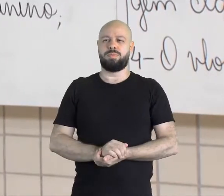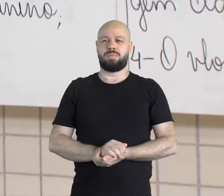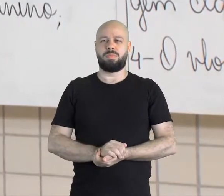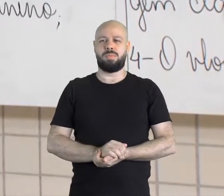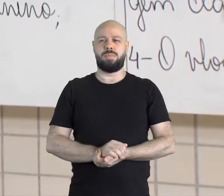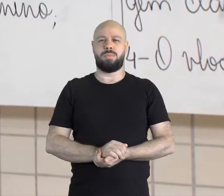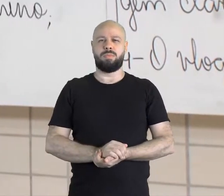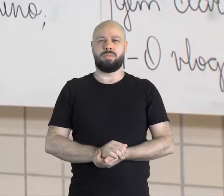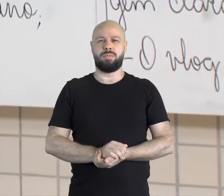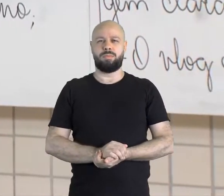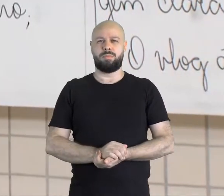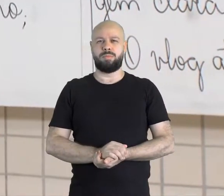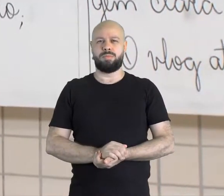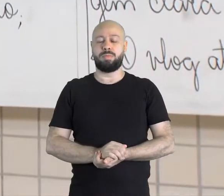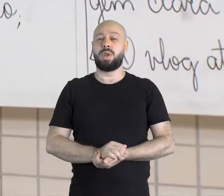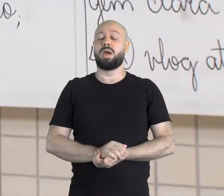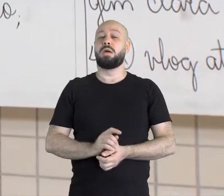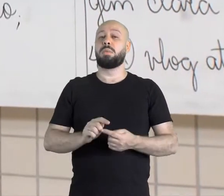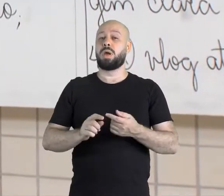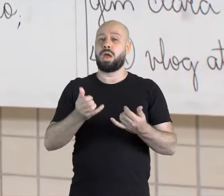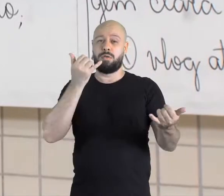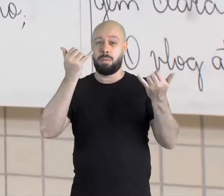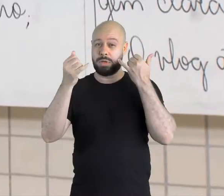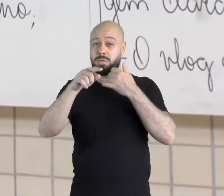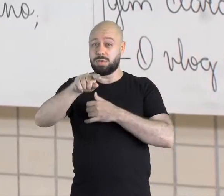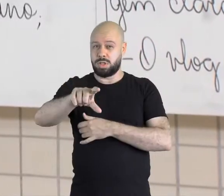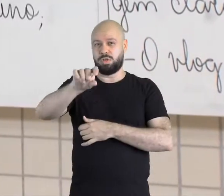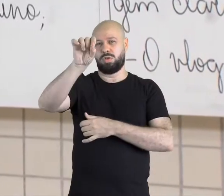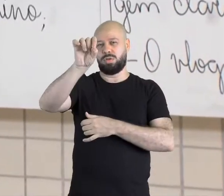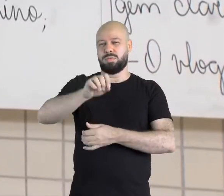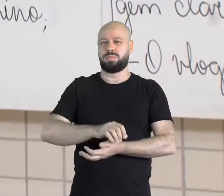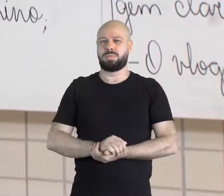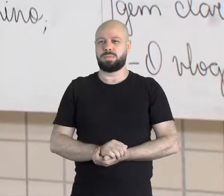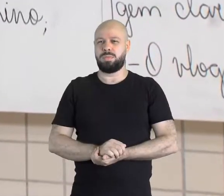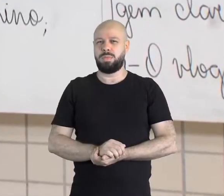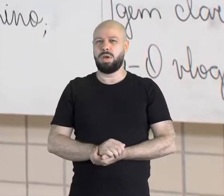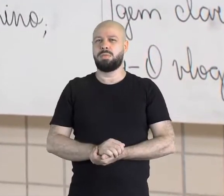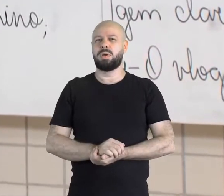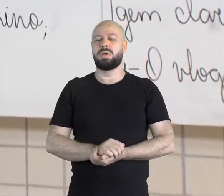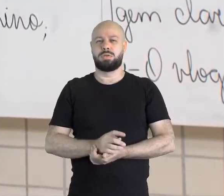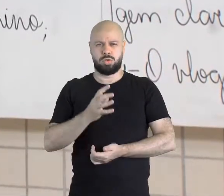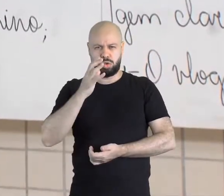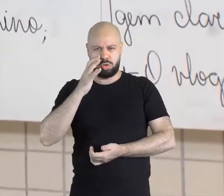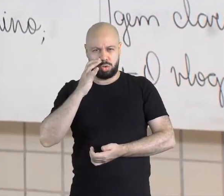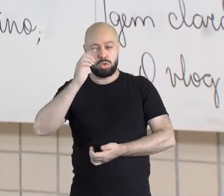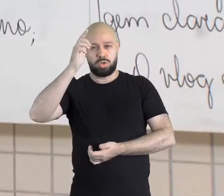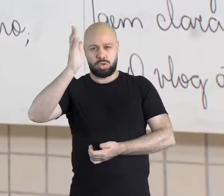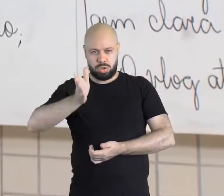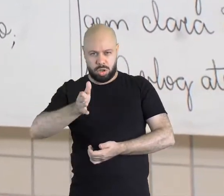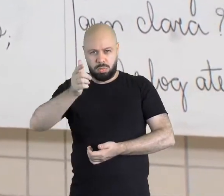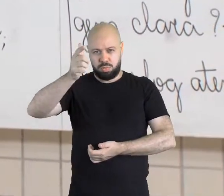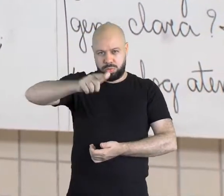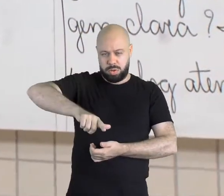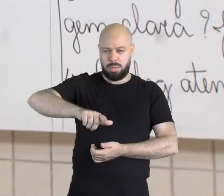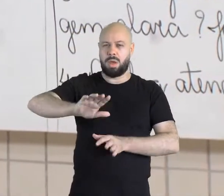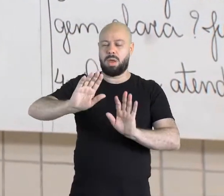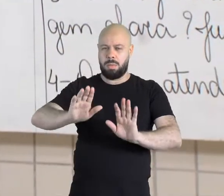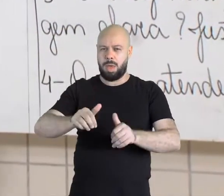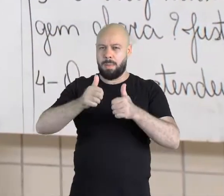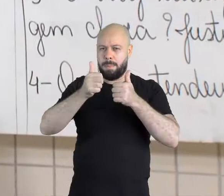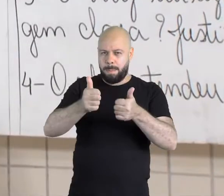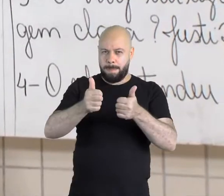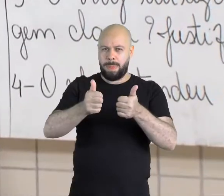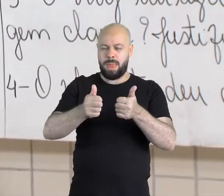conhecimento, essa informação. Depois que você assistir o vlog da sua preferência, sobre o tema da sua